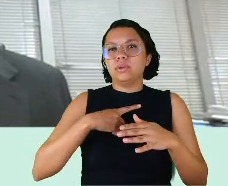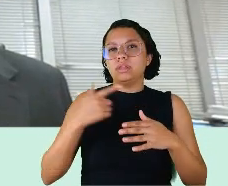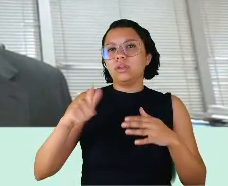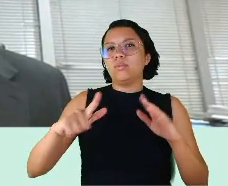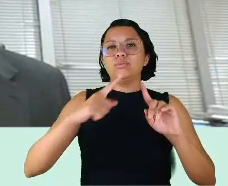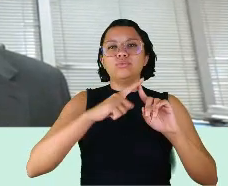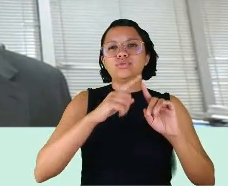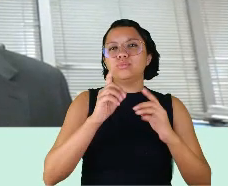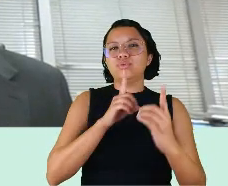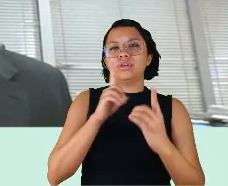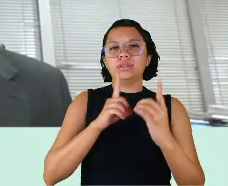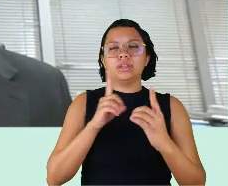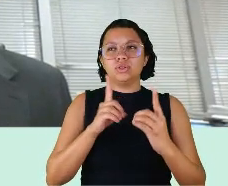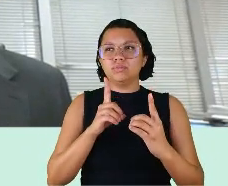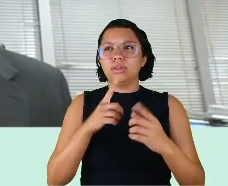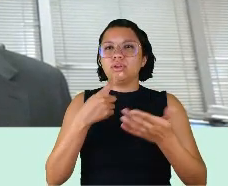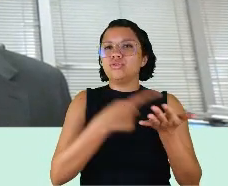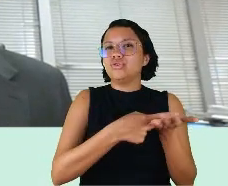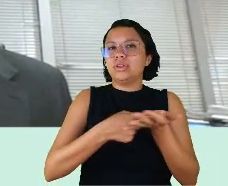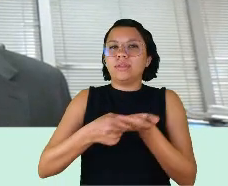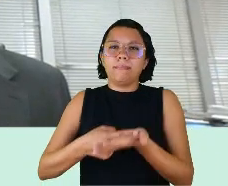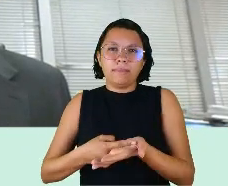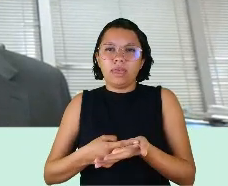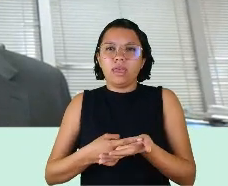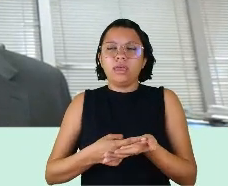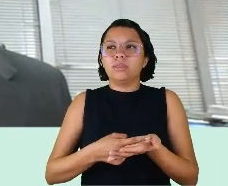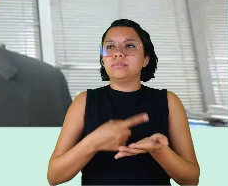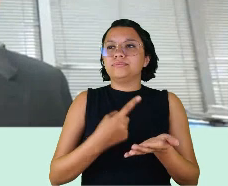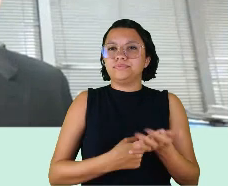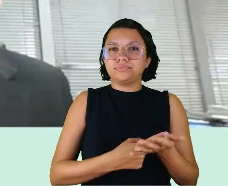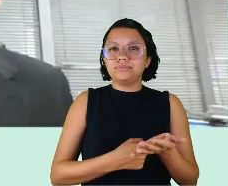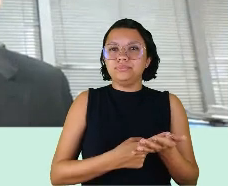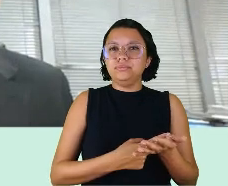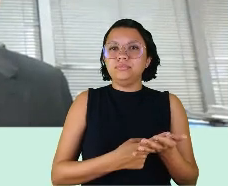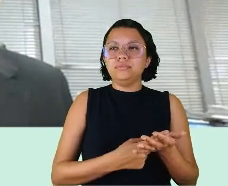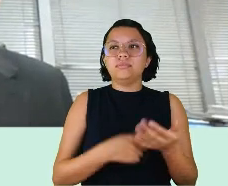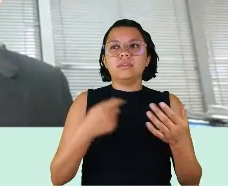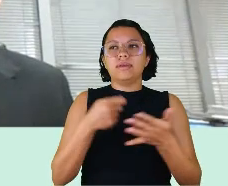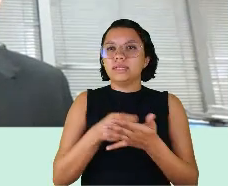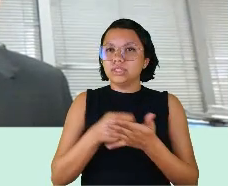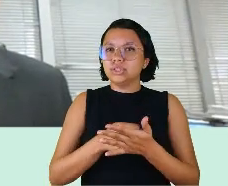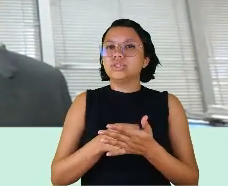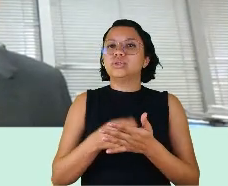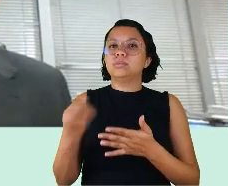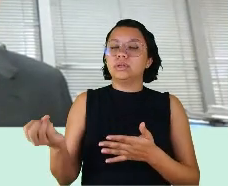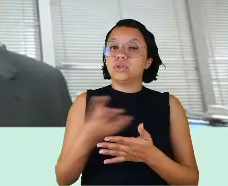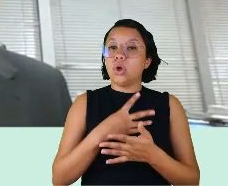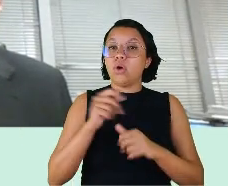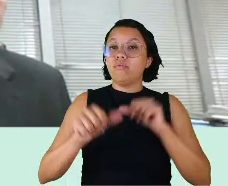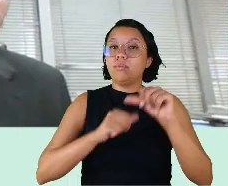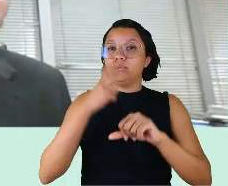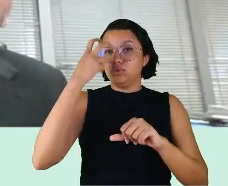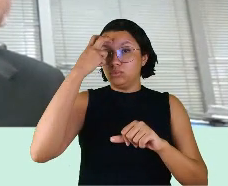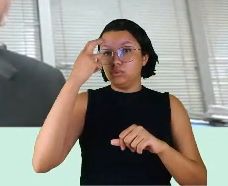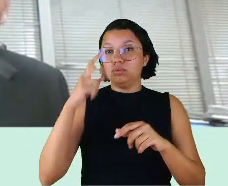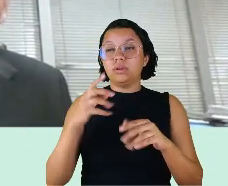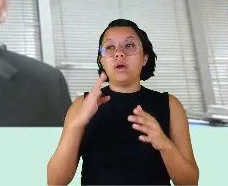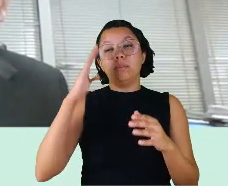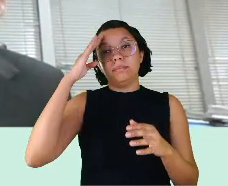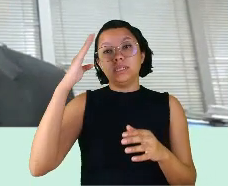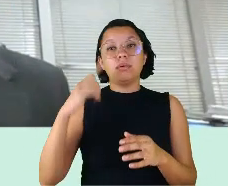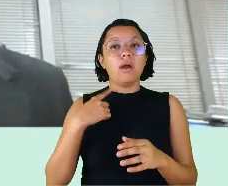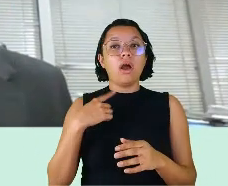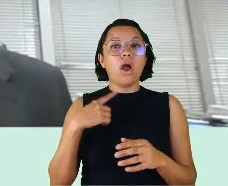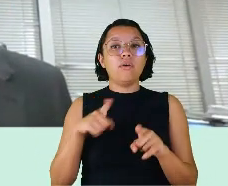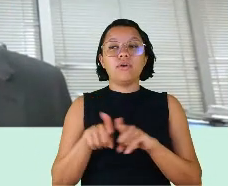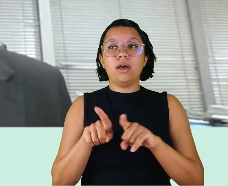outro modelo de atendimento, de agendamento, eu sei que vai exigir uma nova mudança cultural, inclusive da parte dos